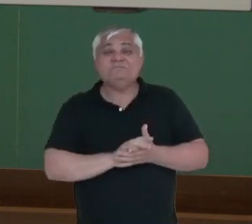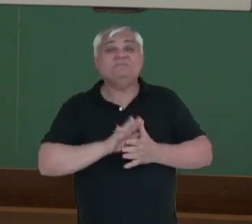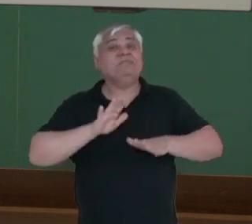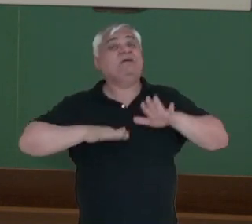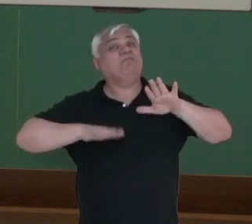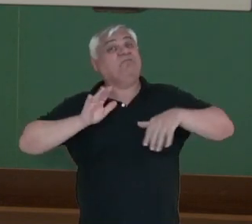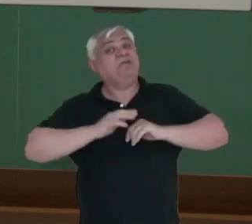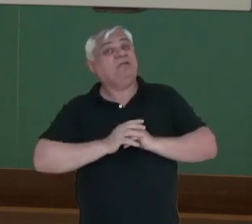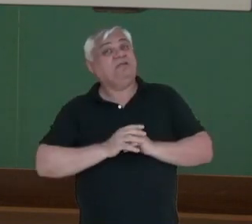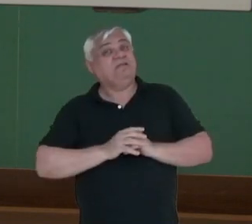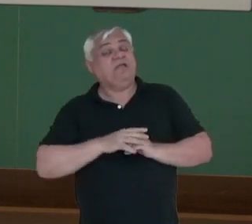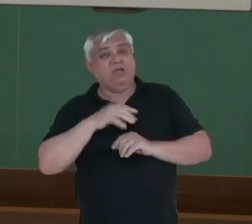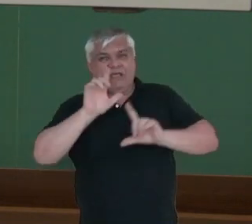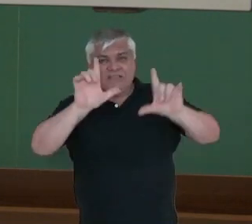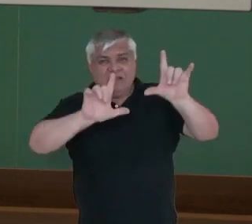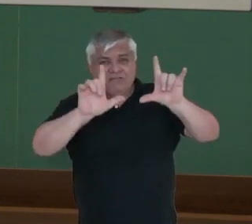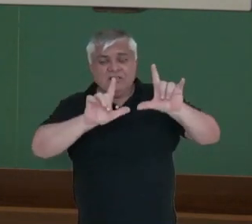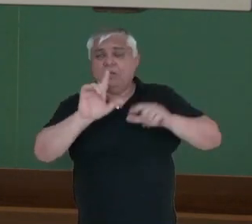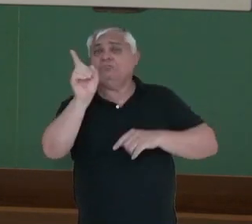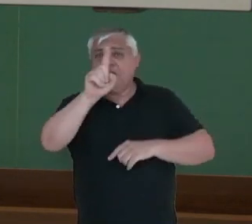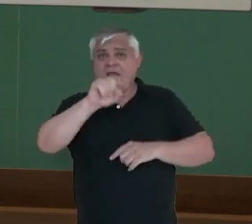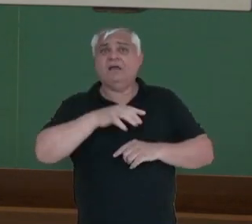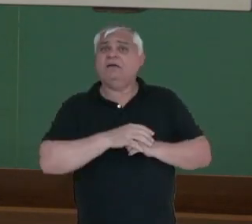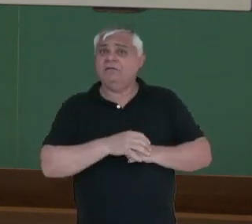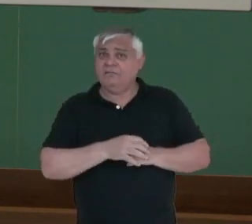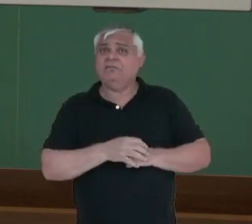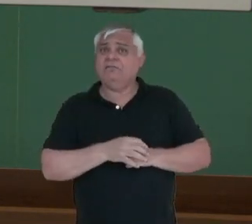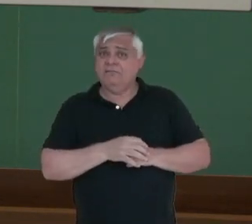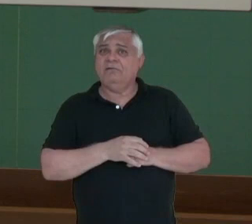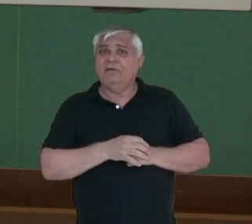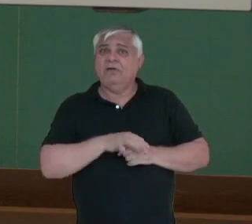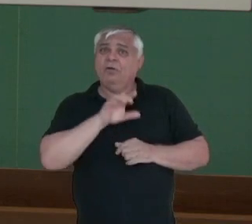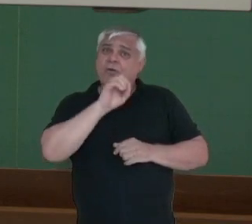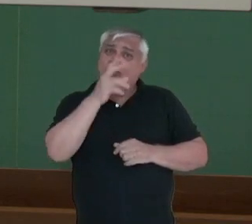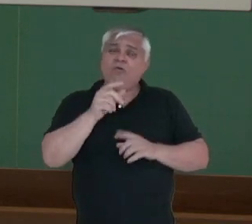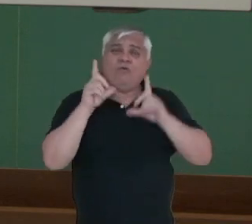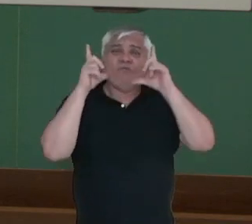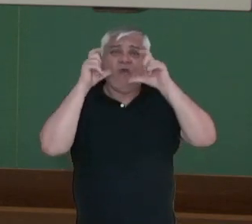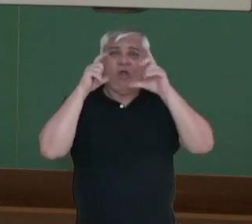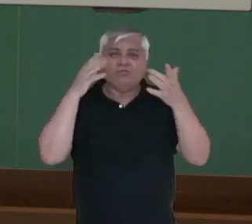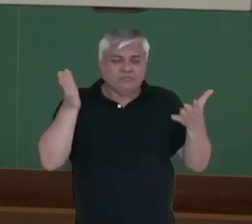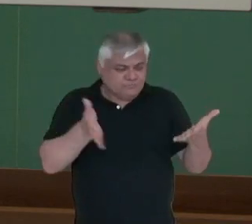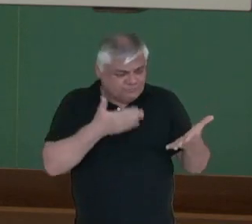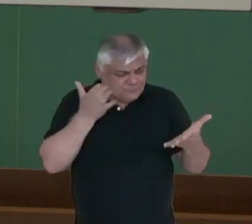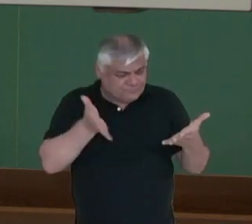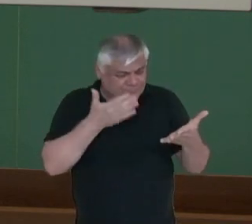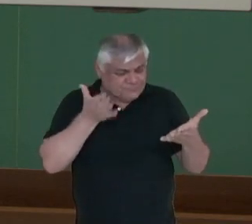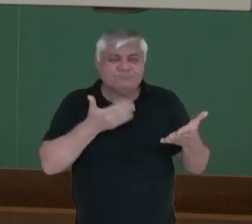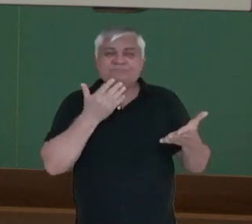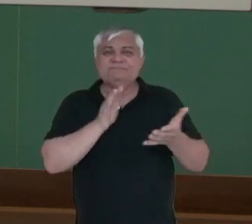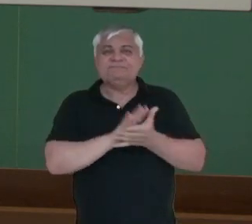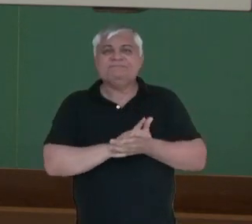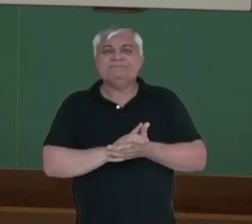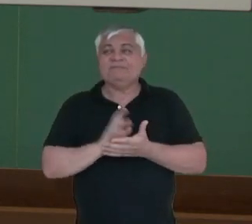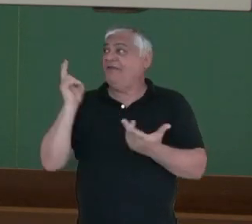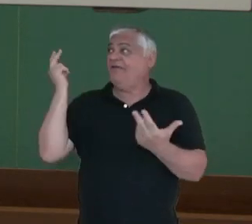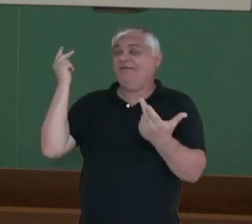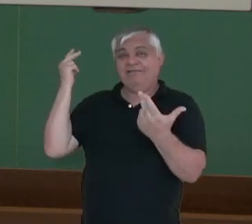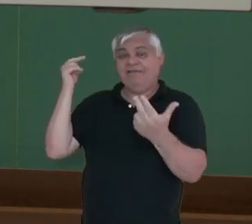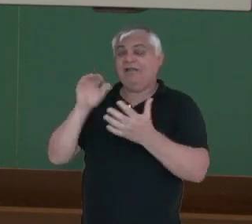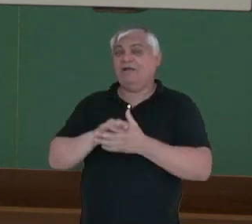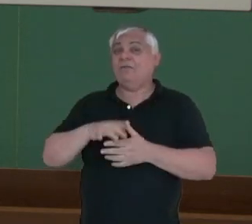não tenha visto só na televisão, numa fotografia como está vendo agora. Mas